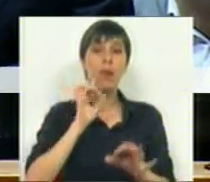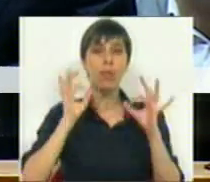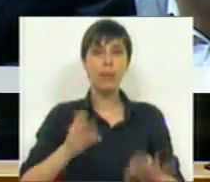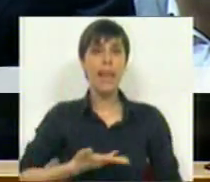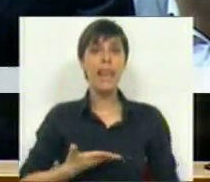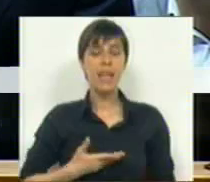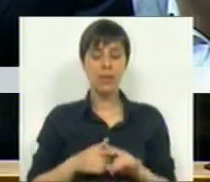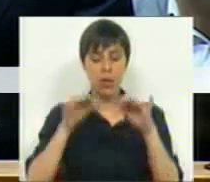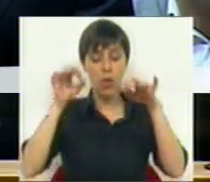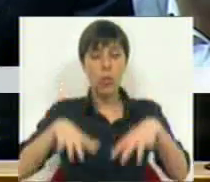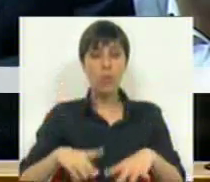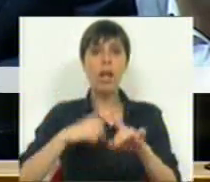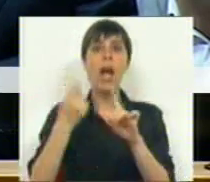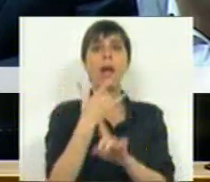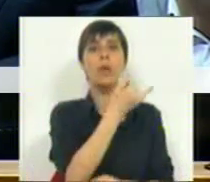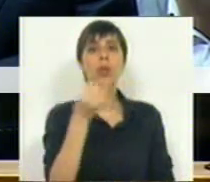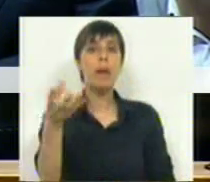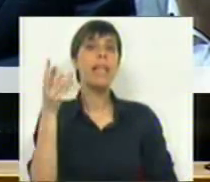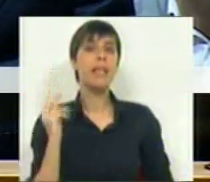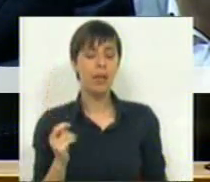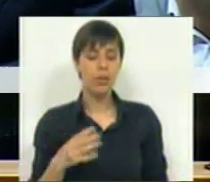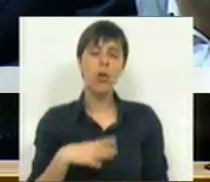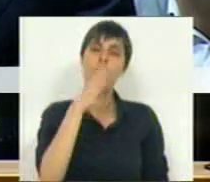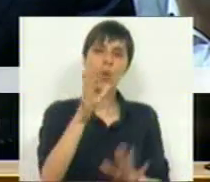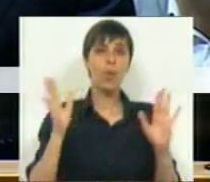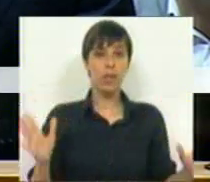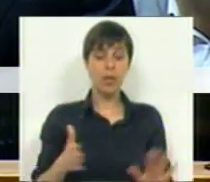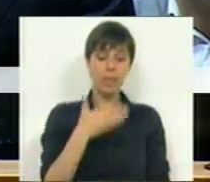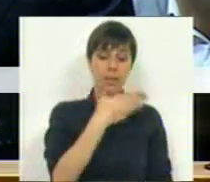da dívida no final de 2013? Eu digo-lhe,